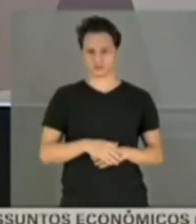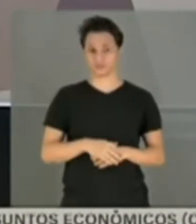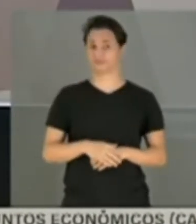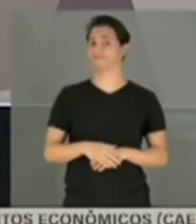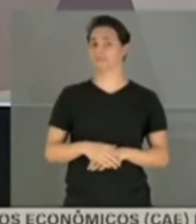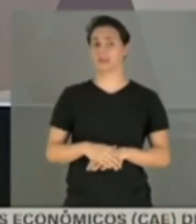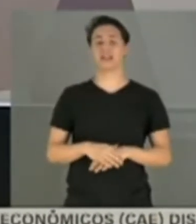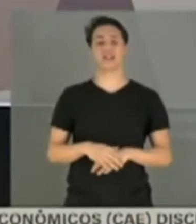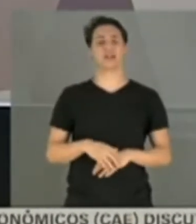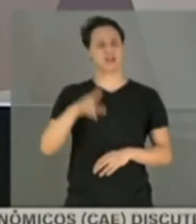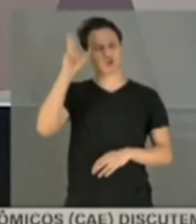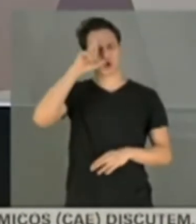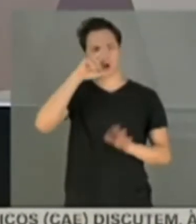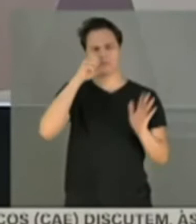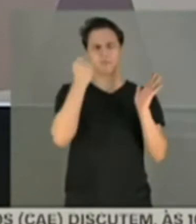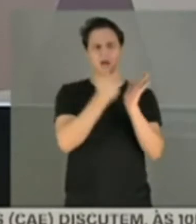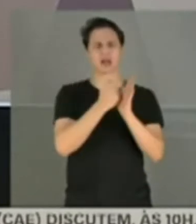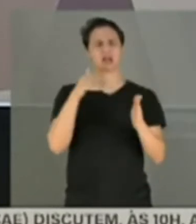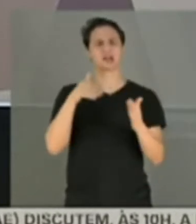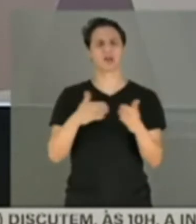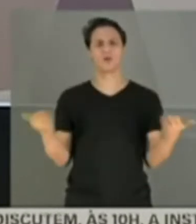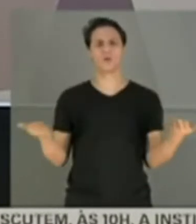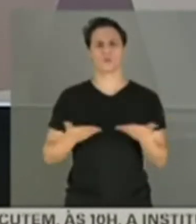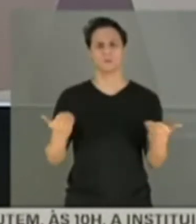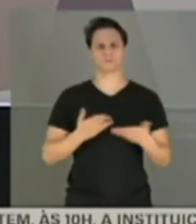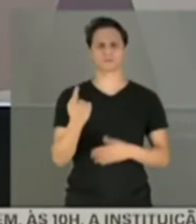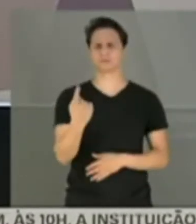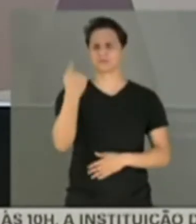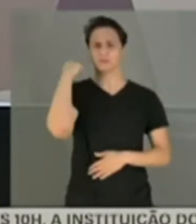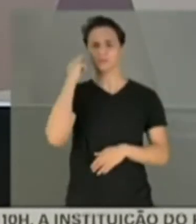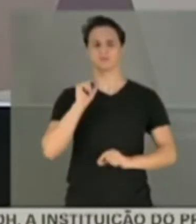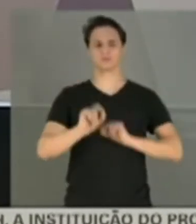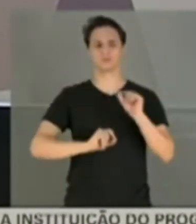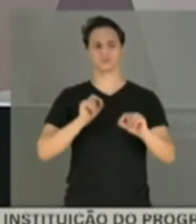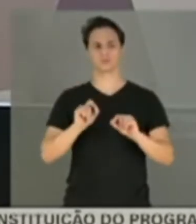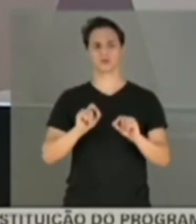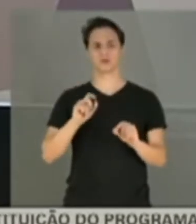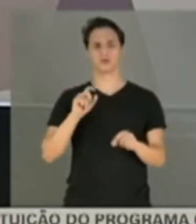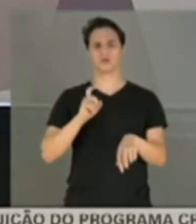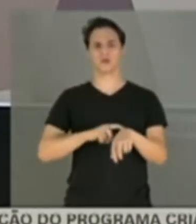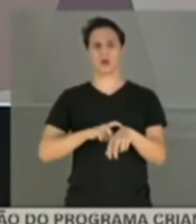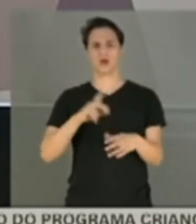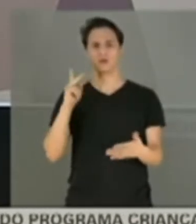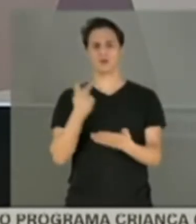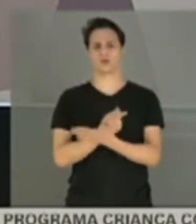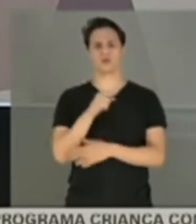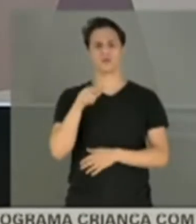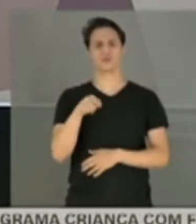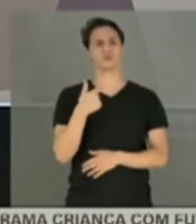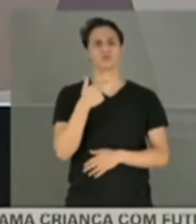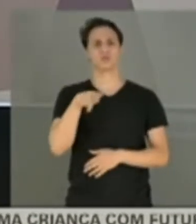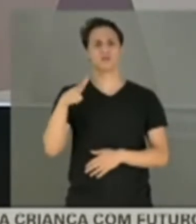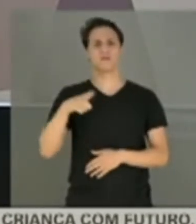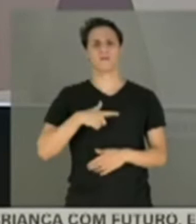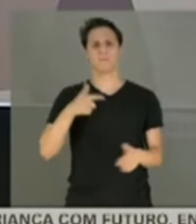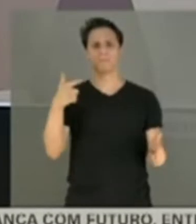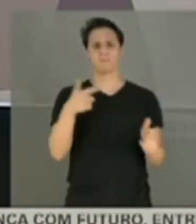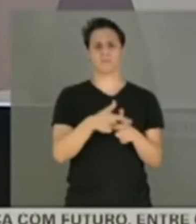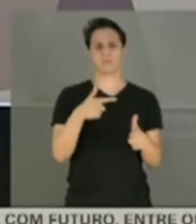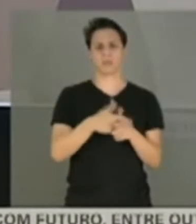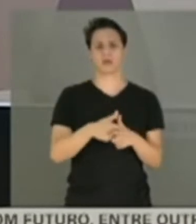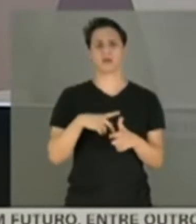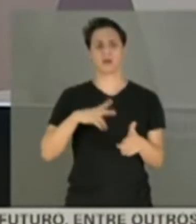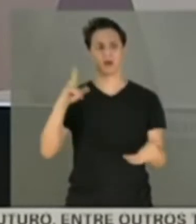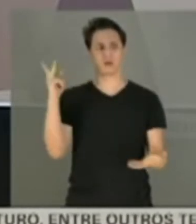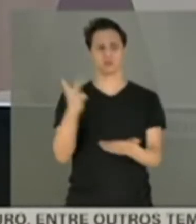lá atrás, quando esse tipo de atitude foi tomado e não houve punição, está